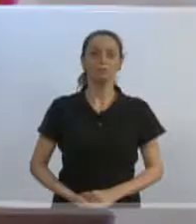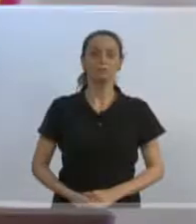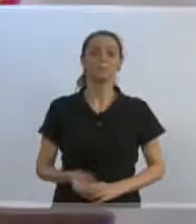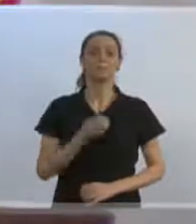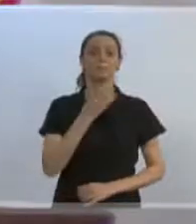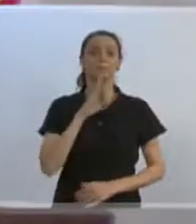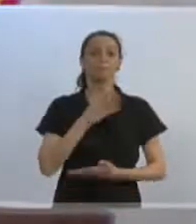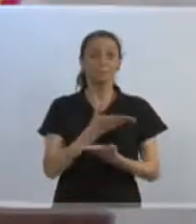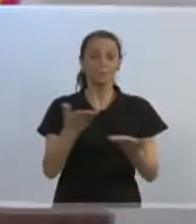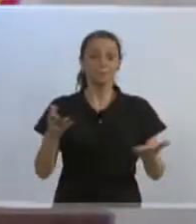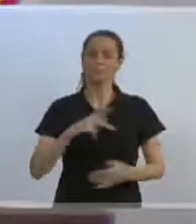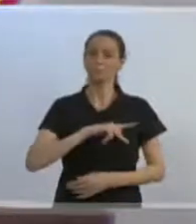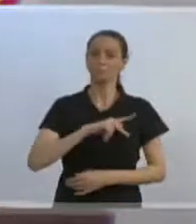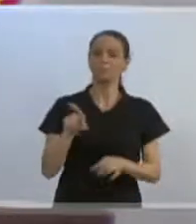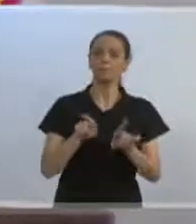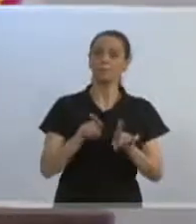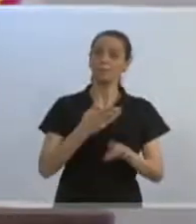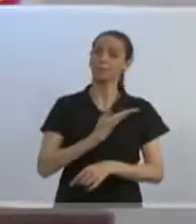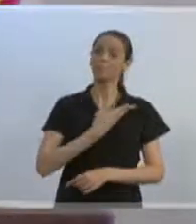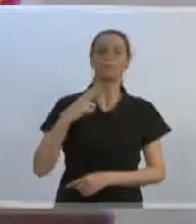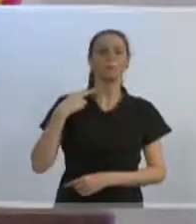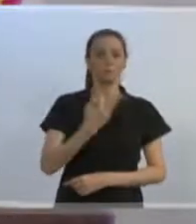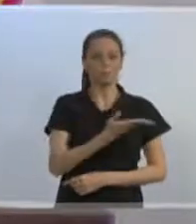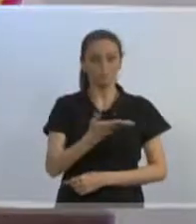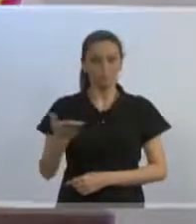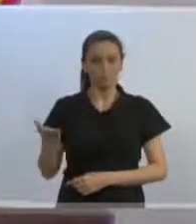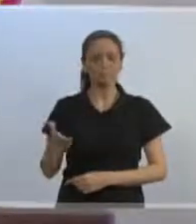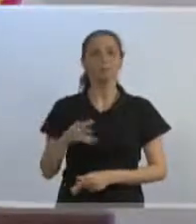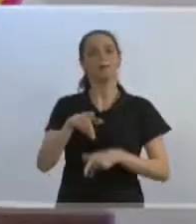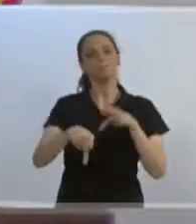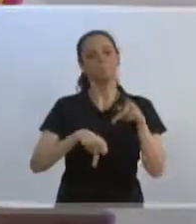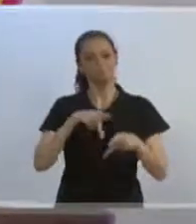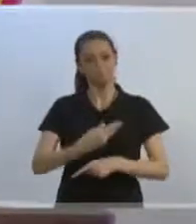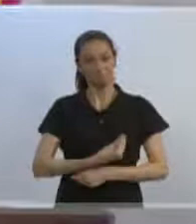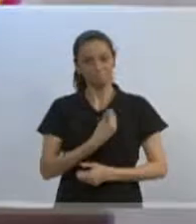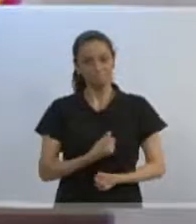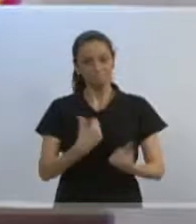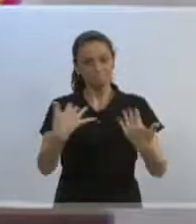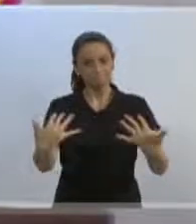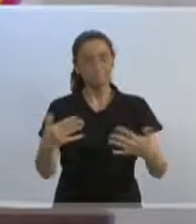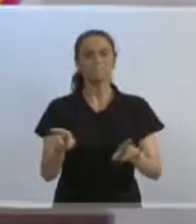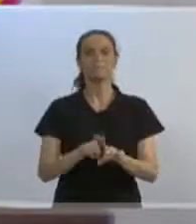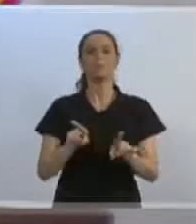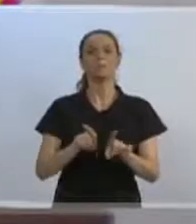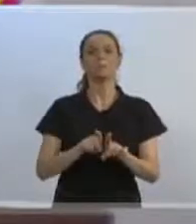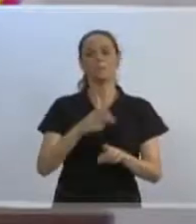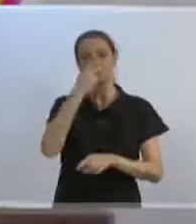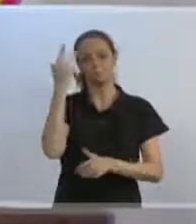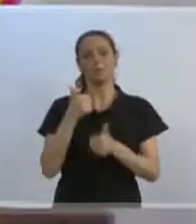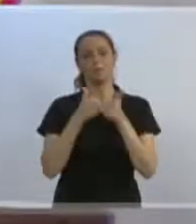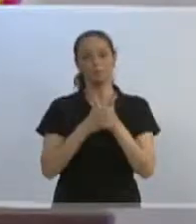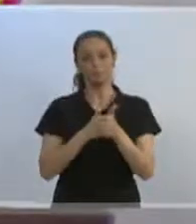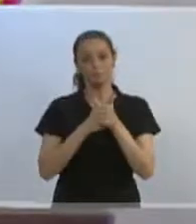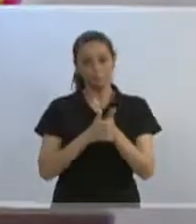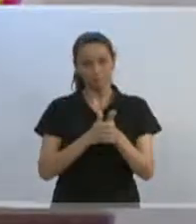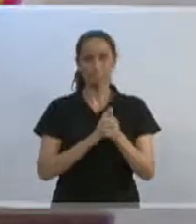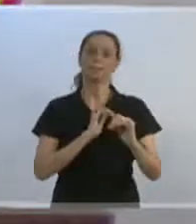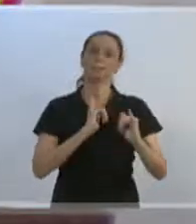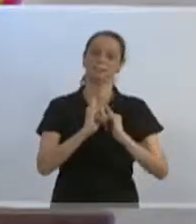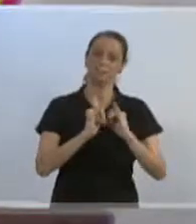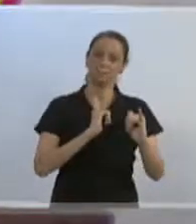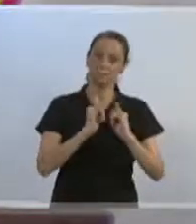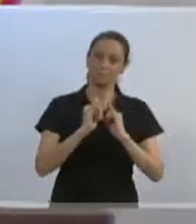Boa tarde, presidente. Boa tarde aos meus colegas vereadores. Boa tarde à população aqui presente, aqueles que nos acompanham através dos canais de